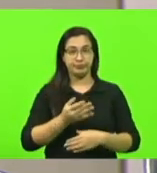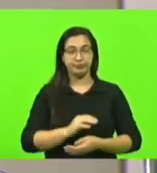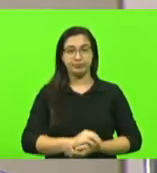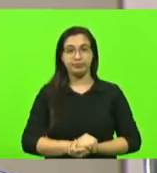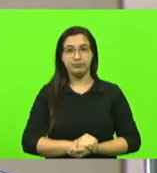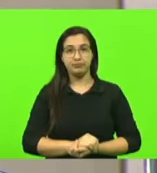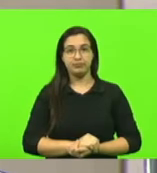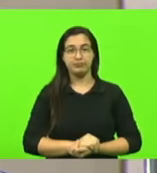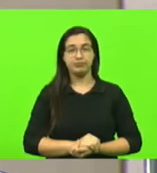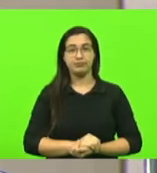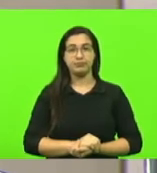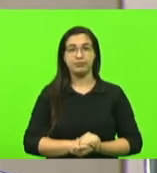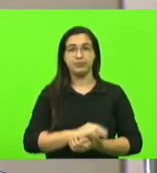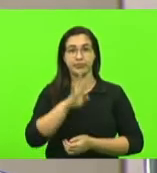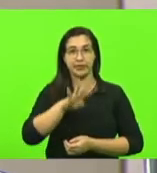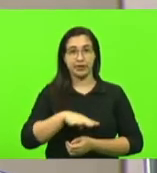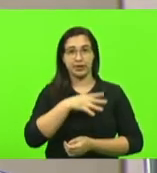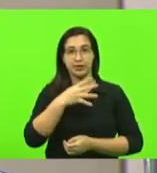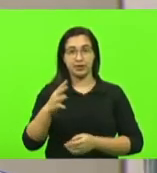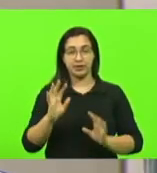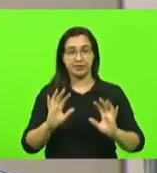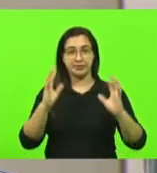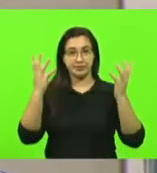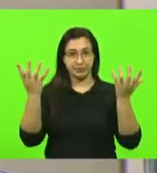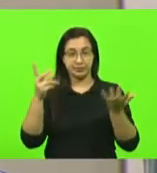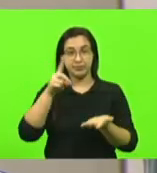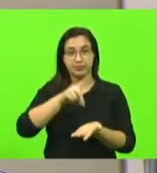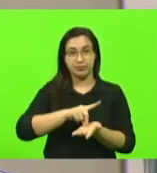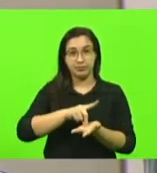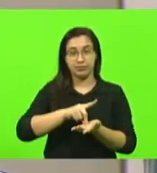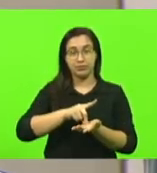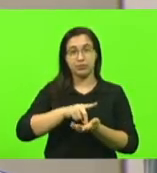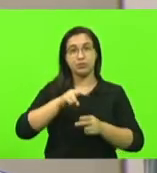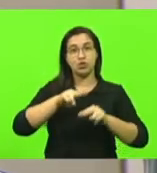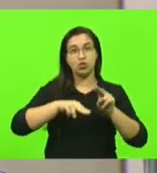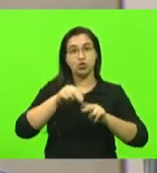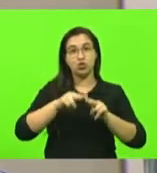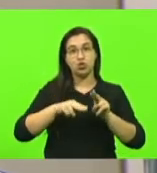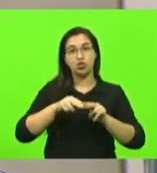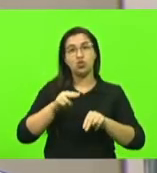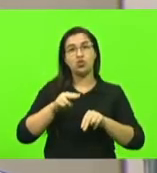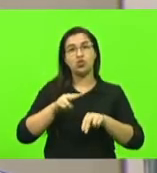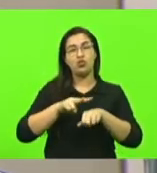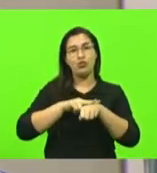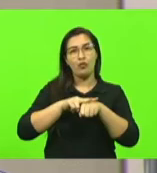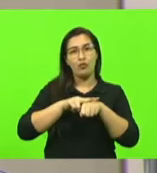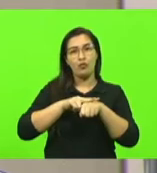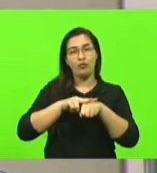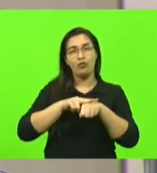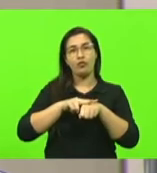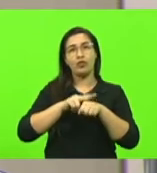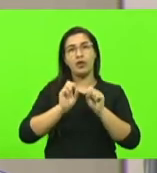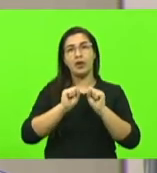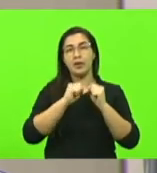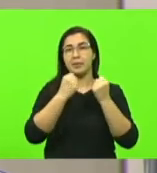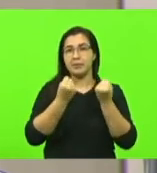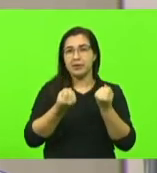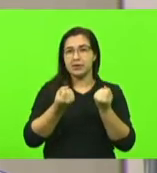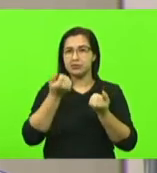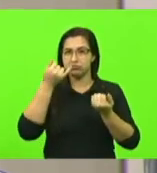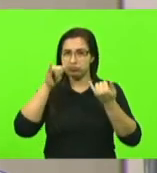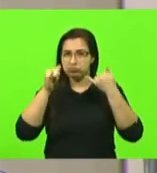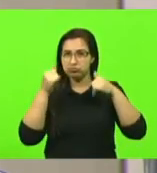Inclui no calendário oficial de eventos do Estado de Santa Catarina o Junho Violeta, o mês de conscientização e prevenção contra a violência à pessoa idosa, com